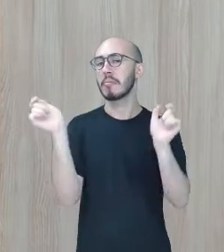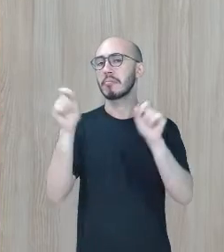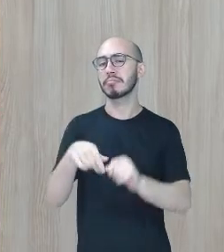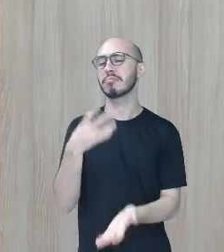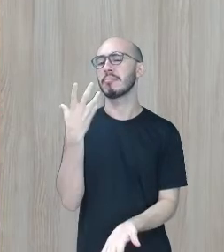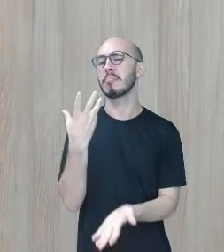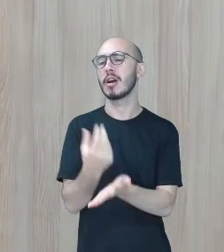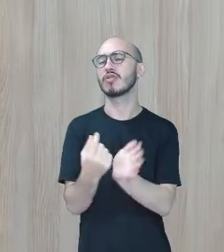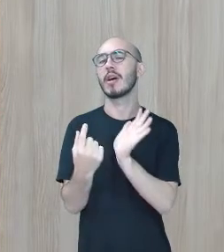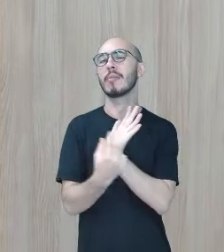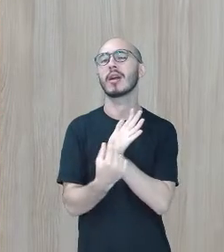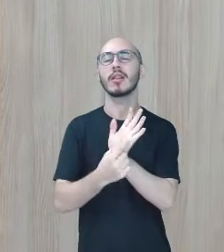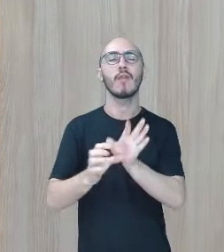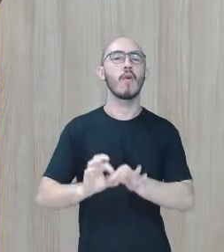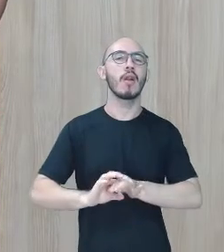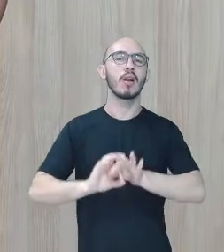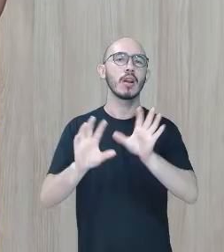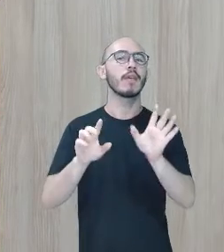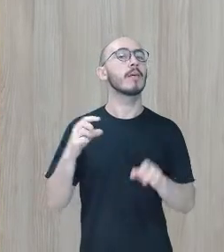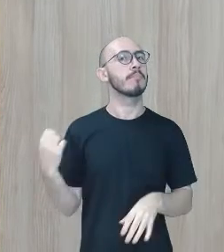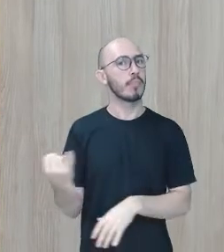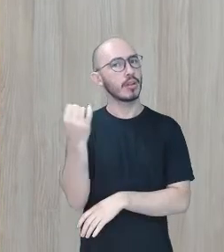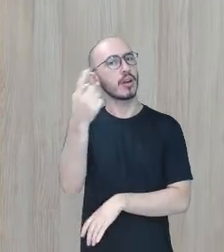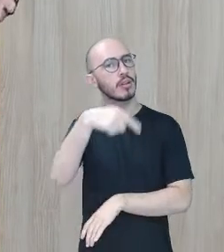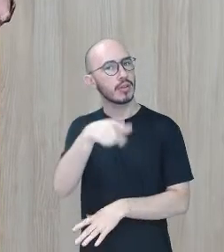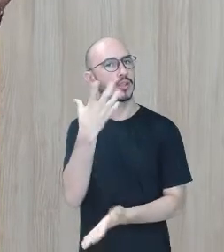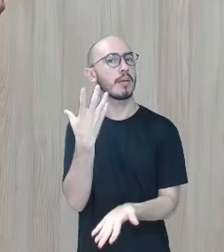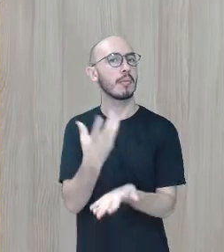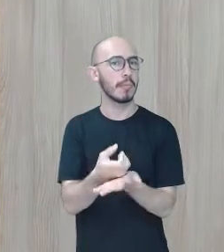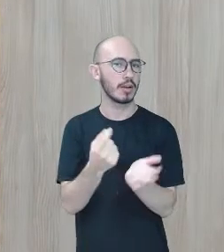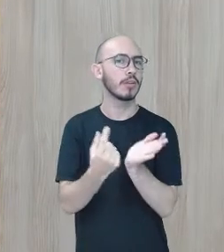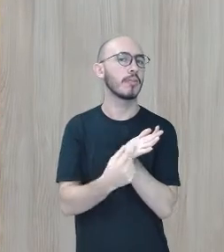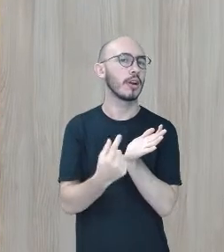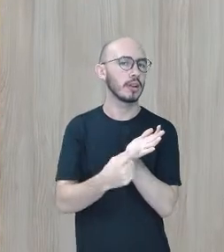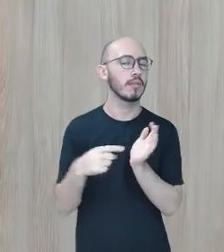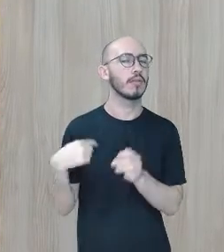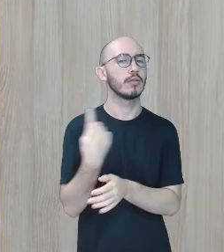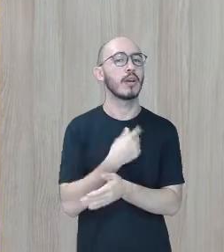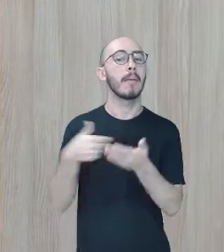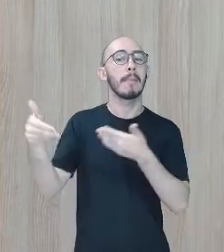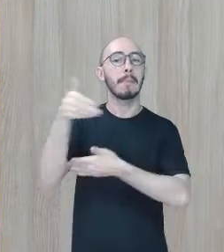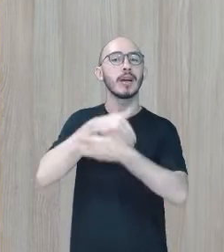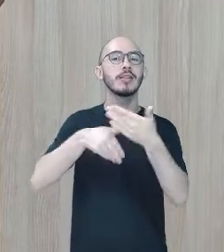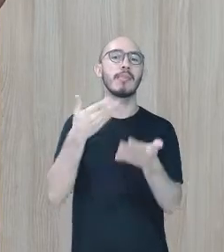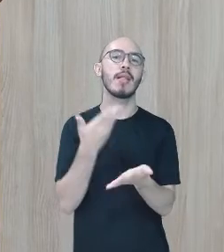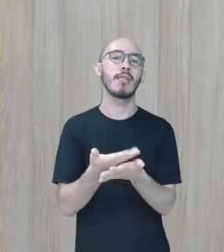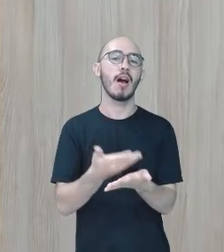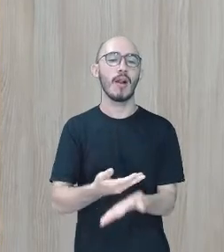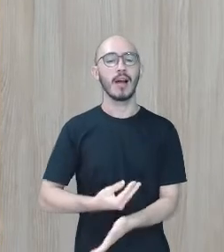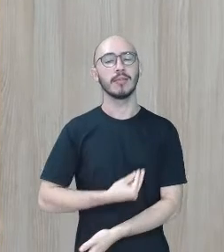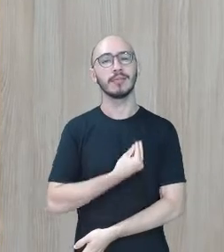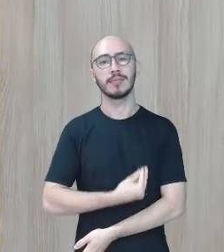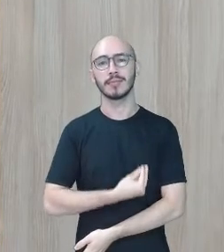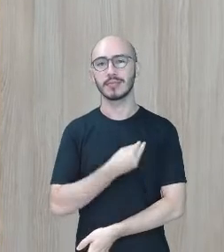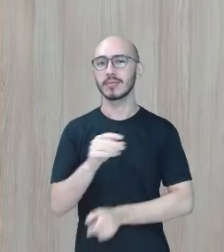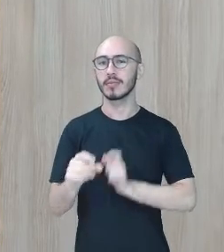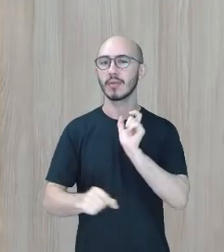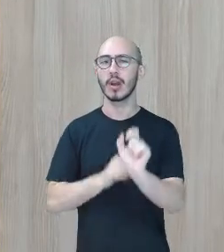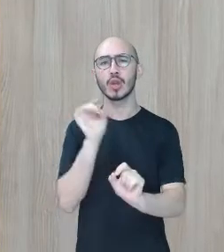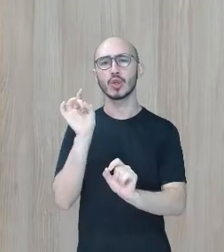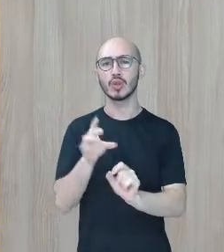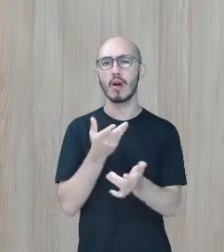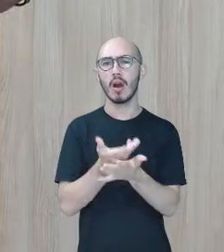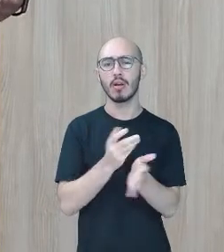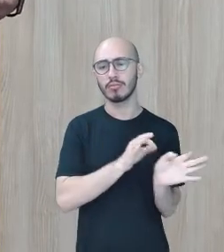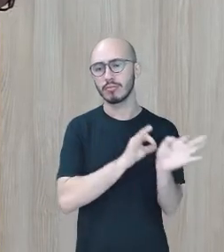download do aplicativo, tá bom? É de suma importância que você faça o download para que você possa participar ao vivo, não só assistir a